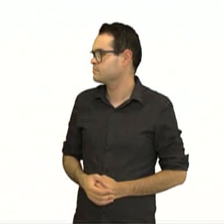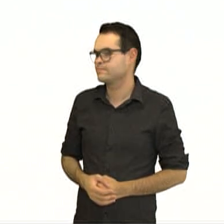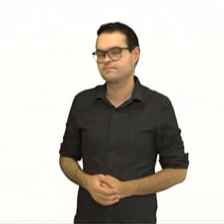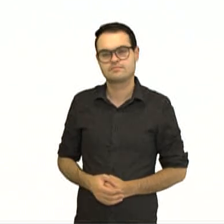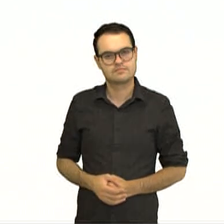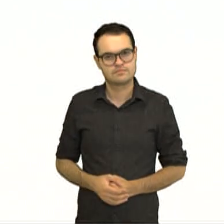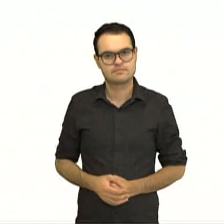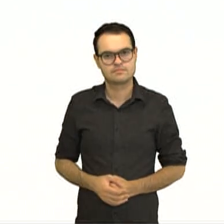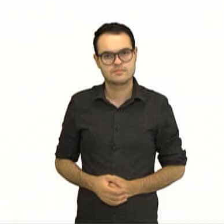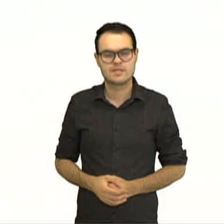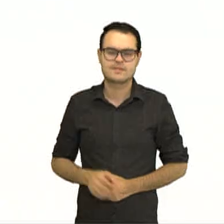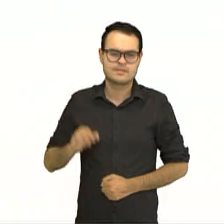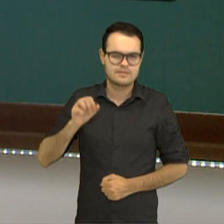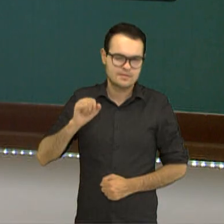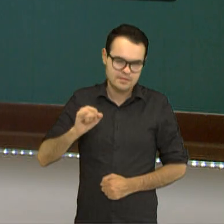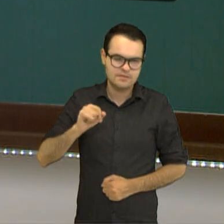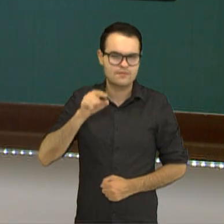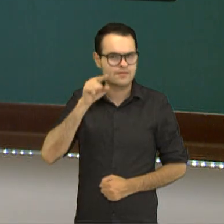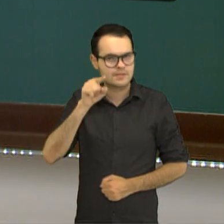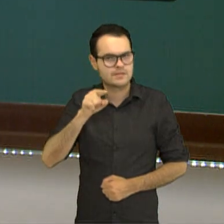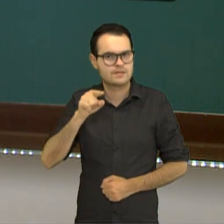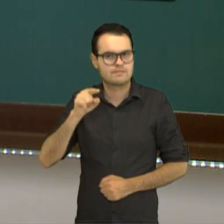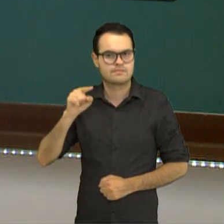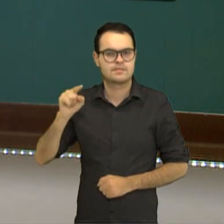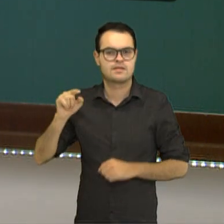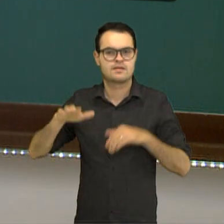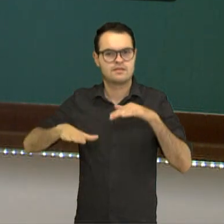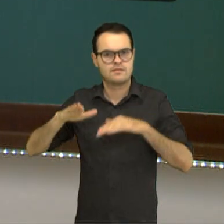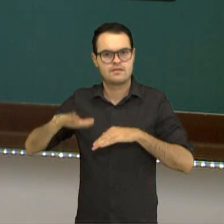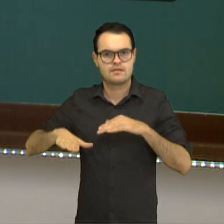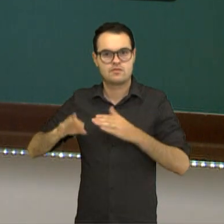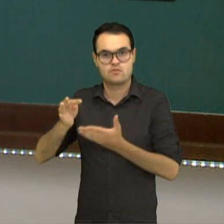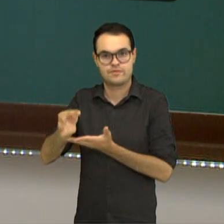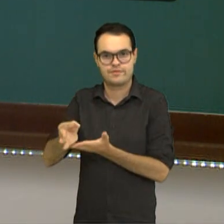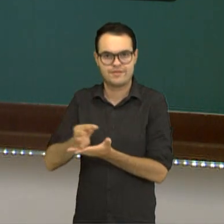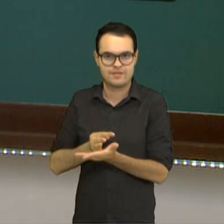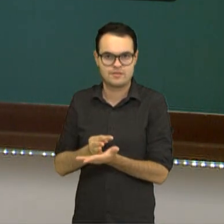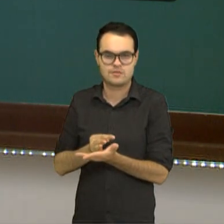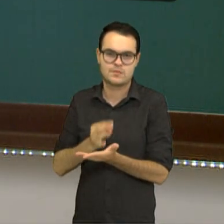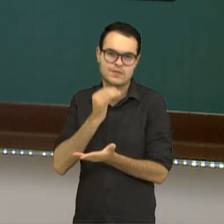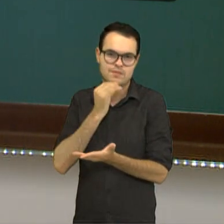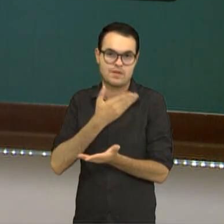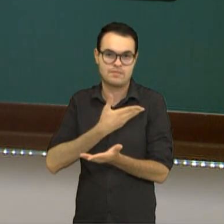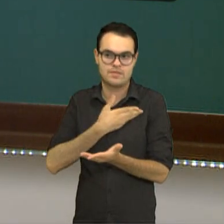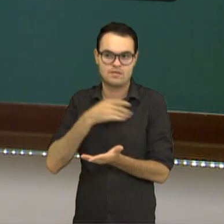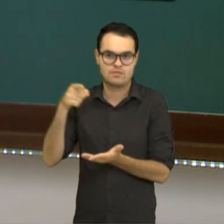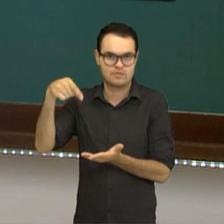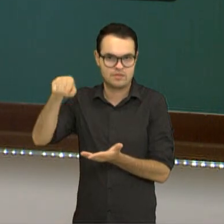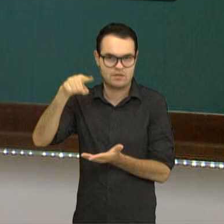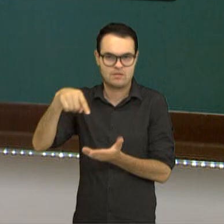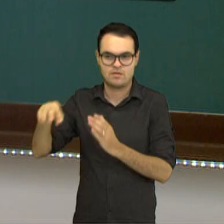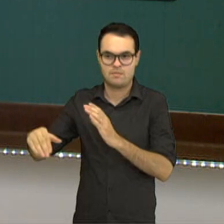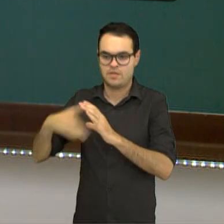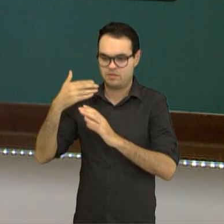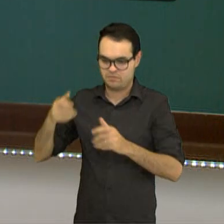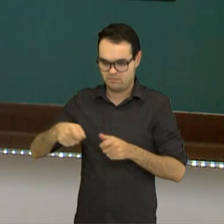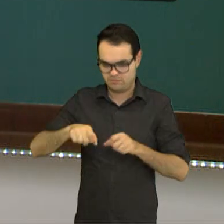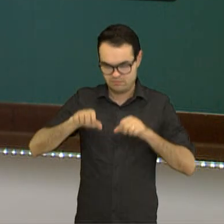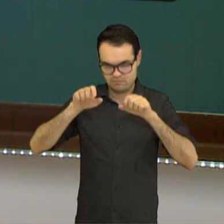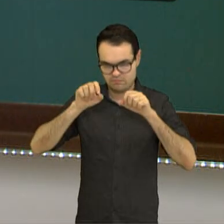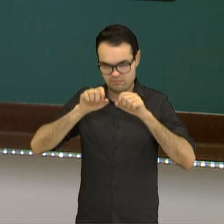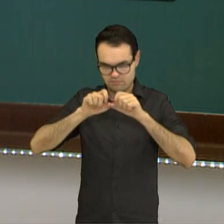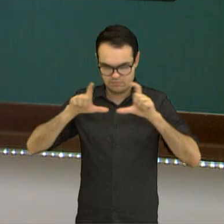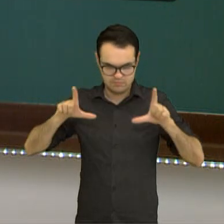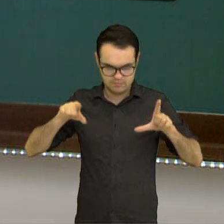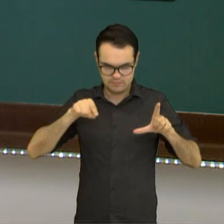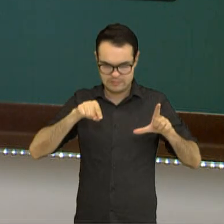contractions. Se por acaso você receber esse texto de algum colega, checa se está tudo